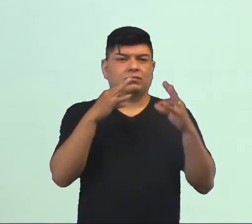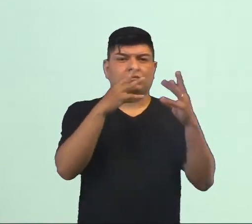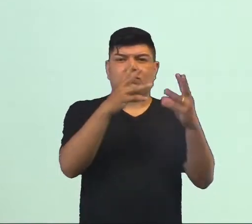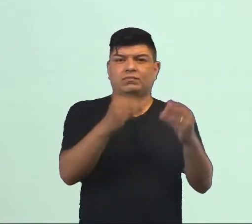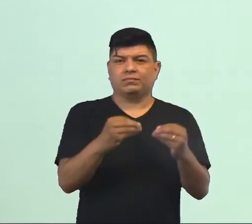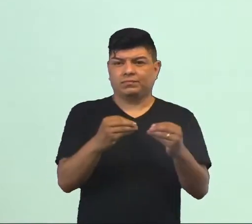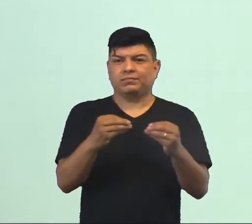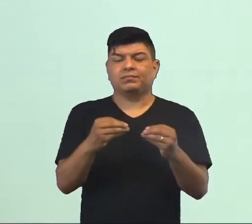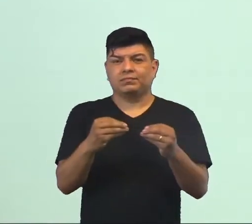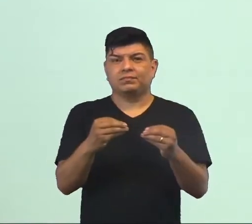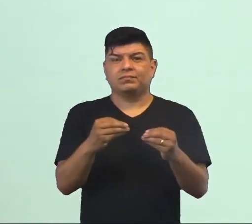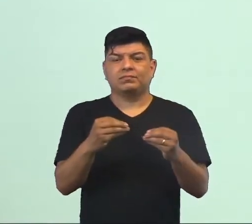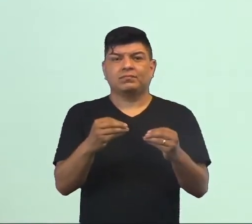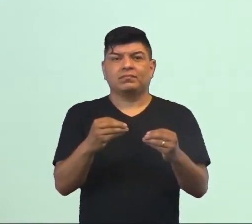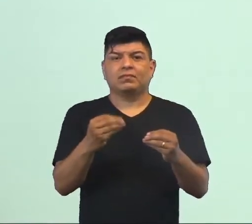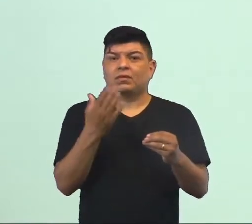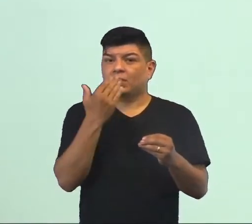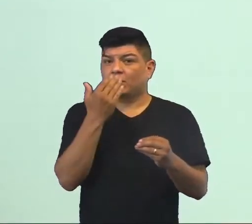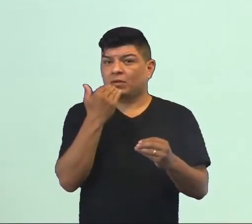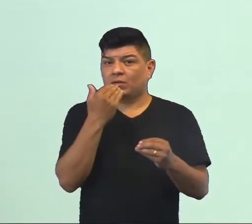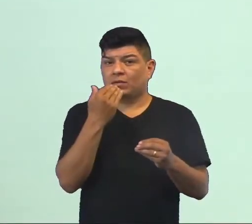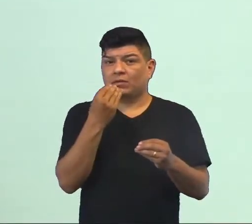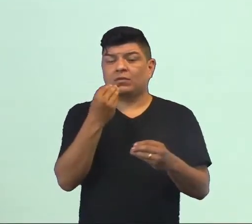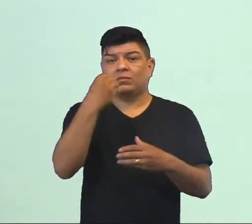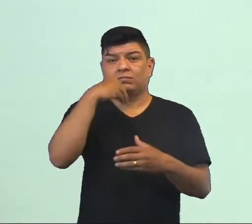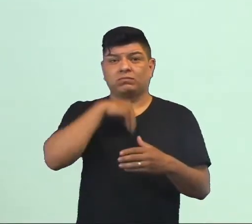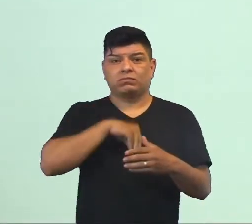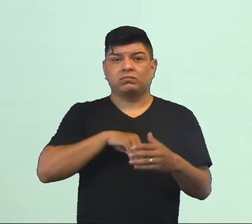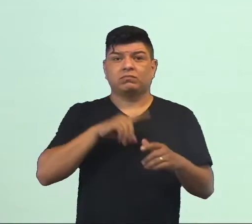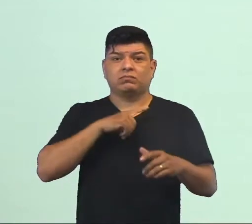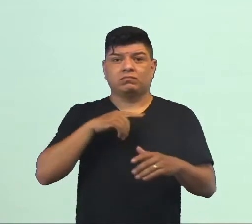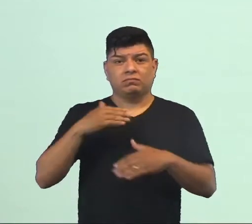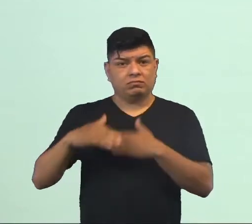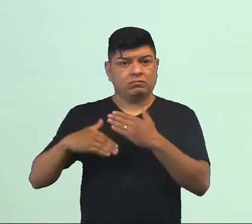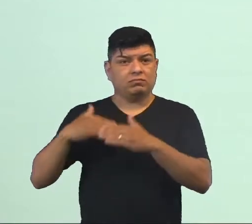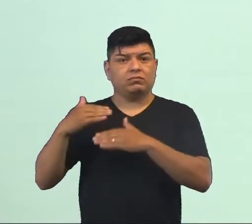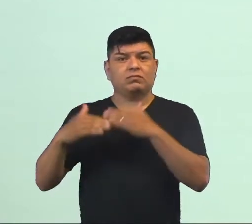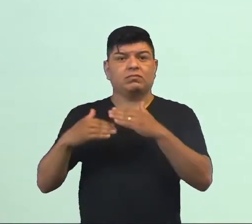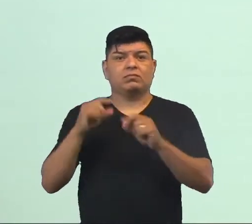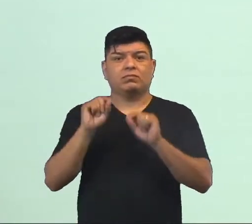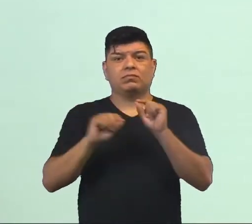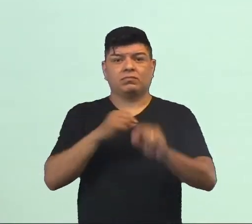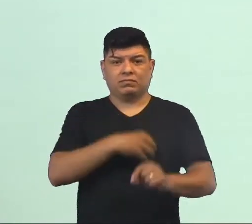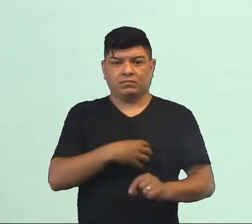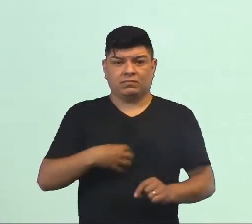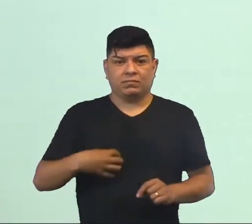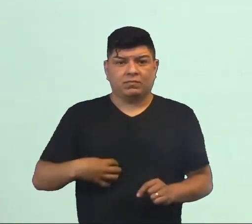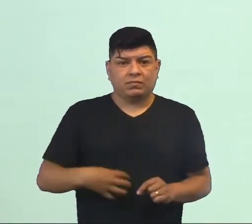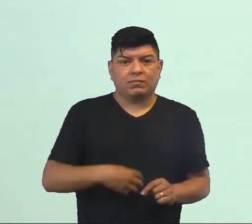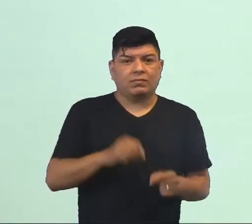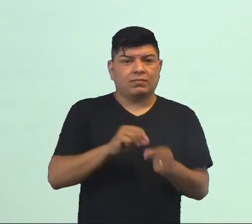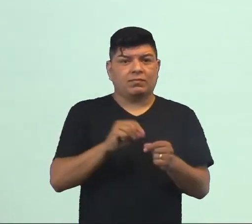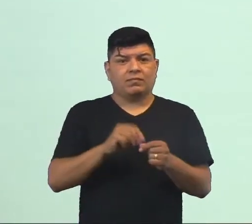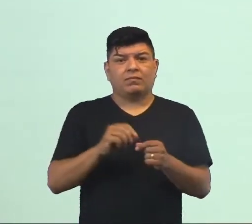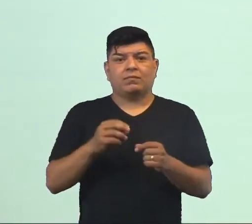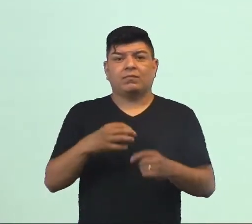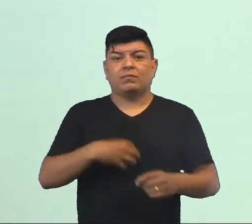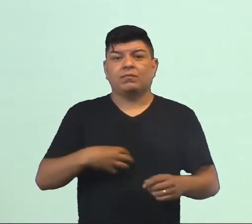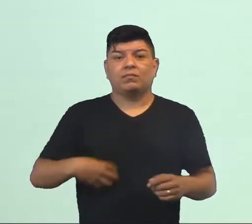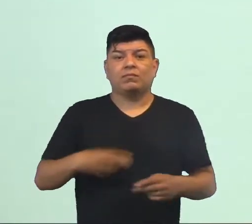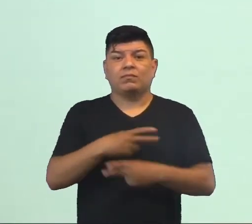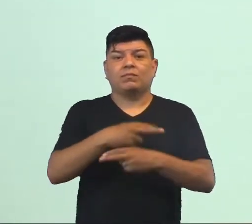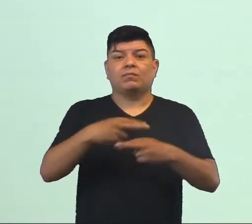nós comemos, todo alimento que nós digerimos, ele tem um processo. E o que o nosso organismo faz através dos órgãos que compõem